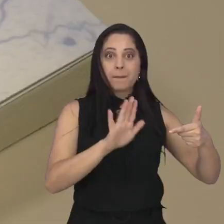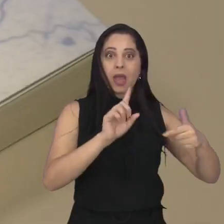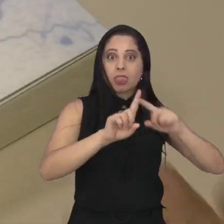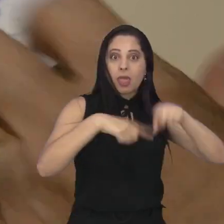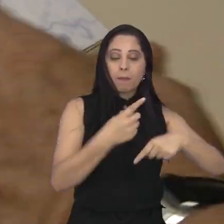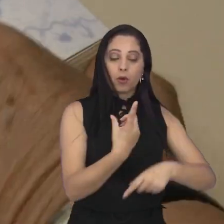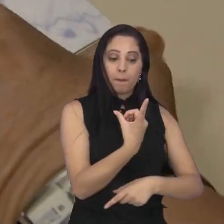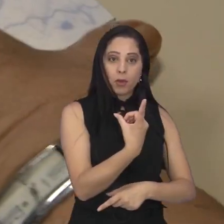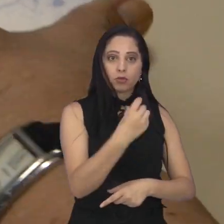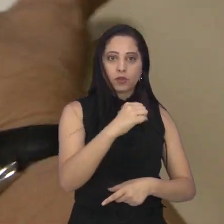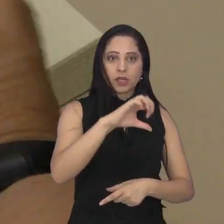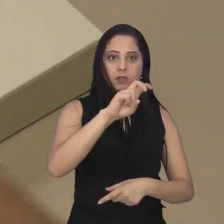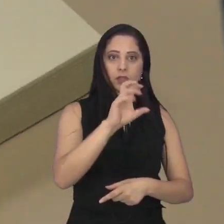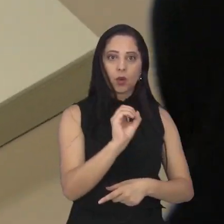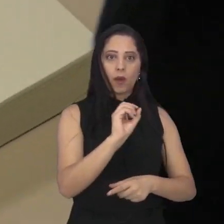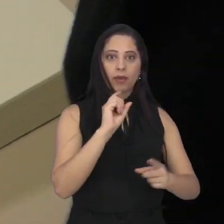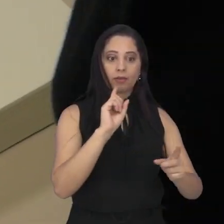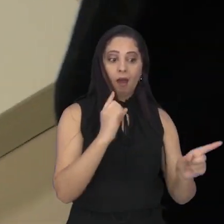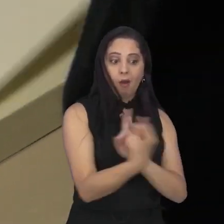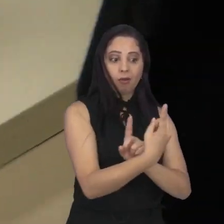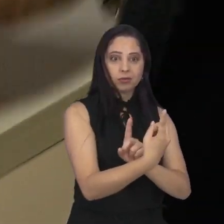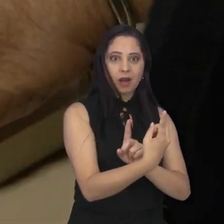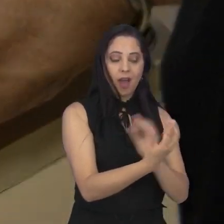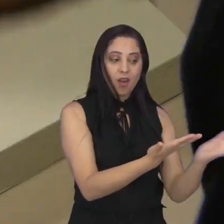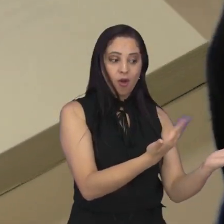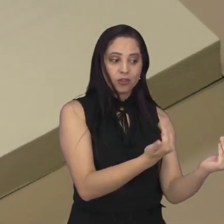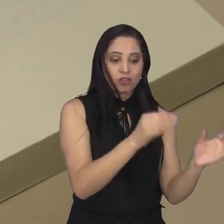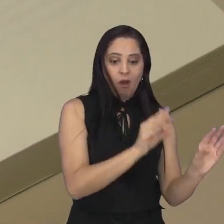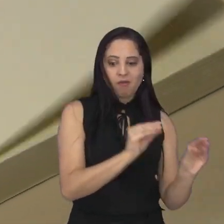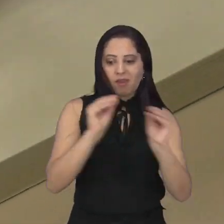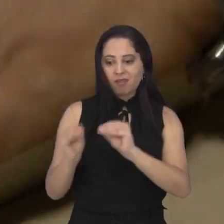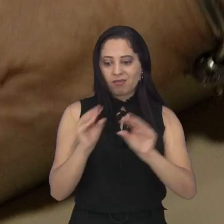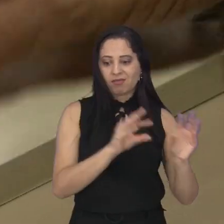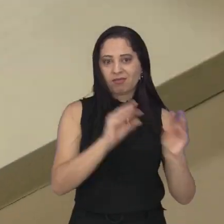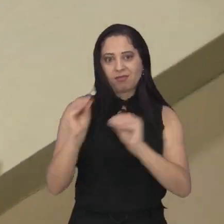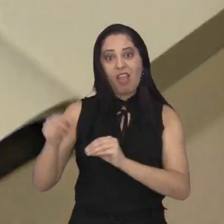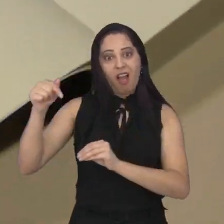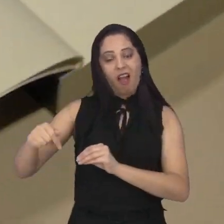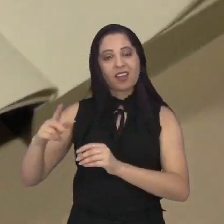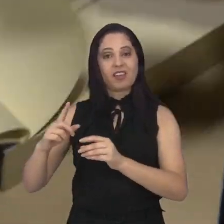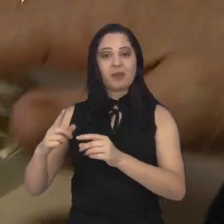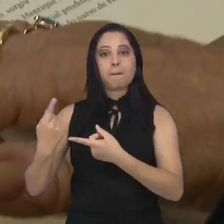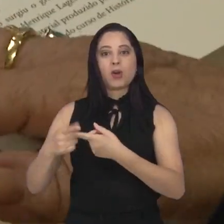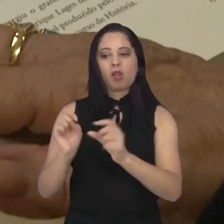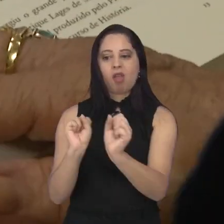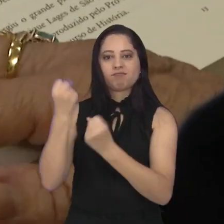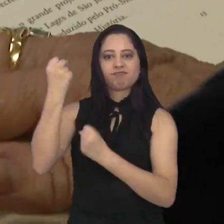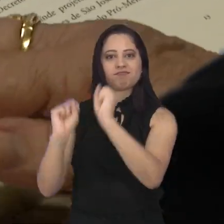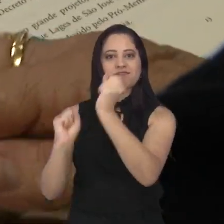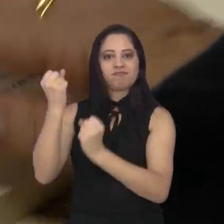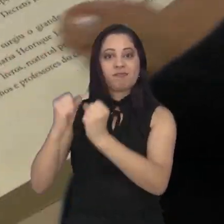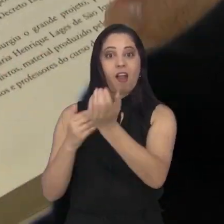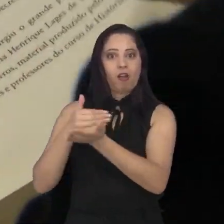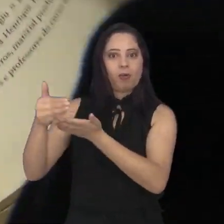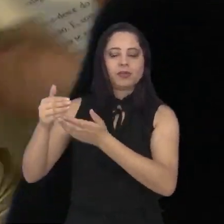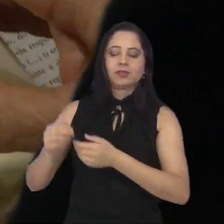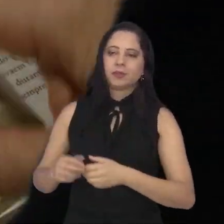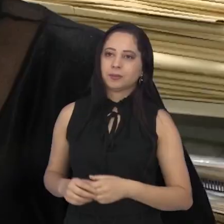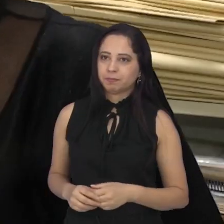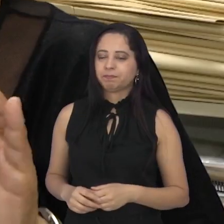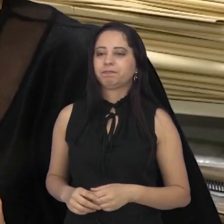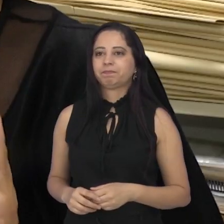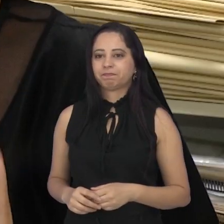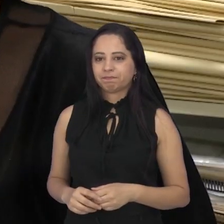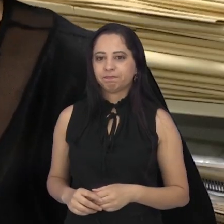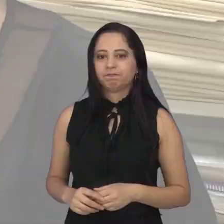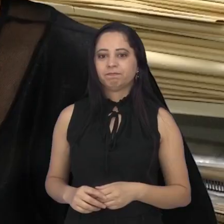oportunidades, realidade que mudou na década de 50, fazendo com que o nosso município se tornasse um polo de industrialização.